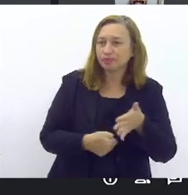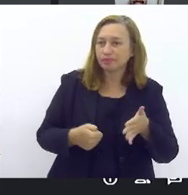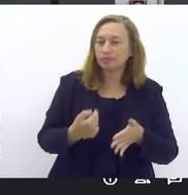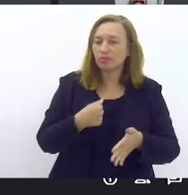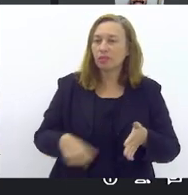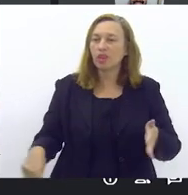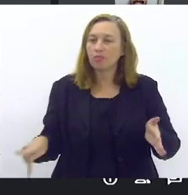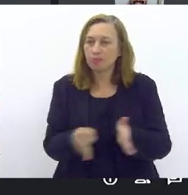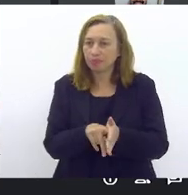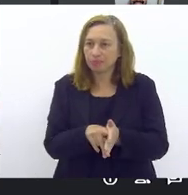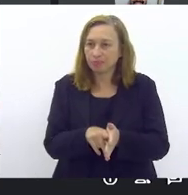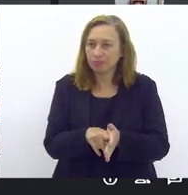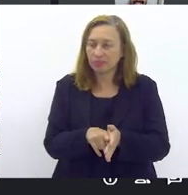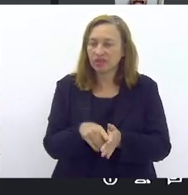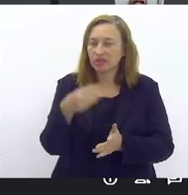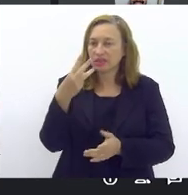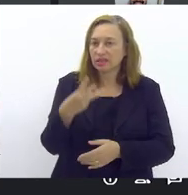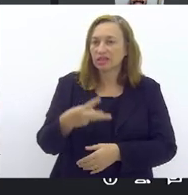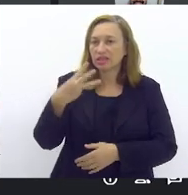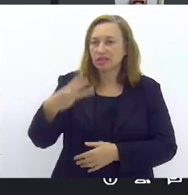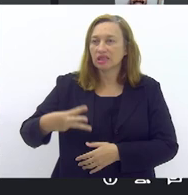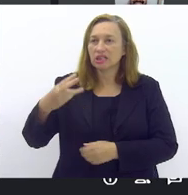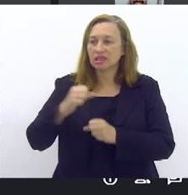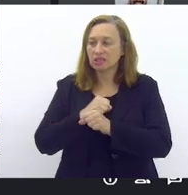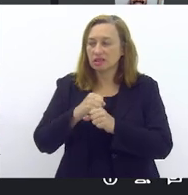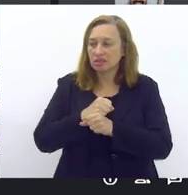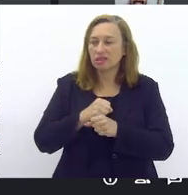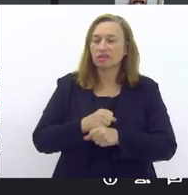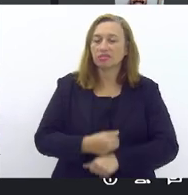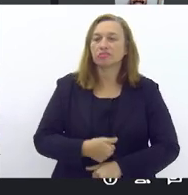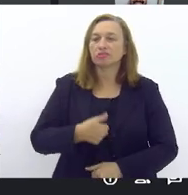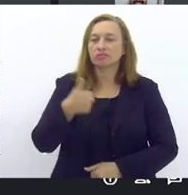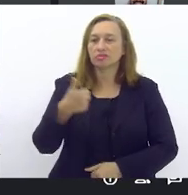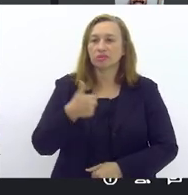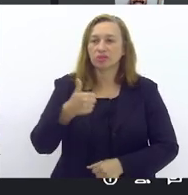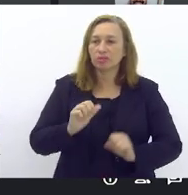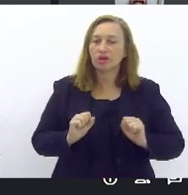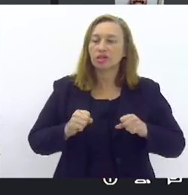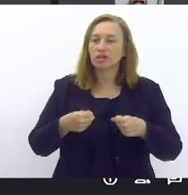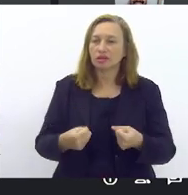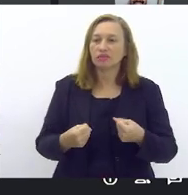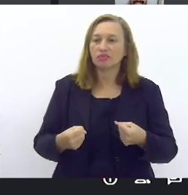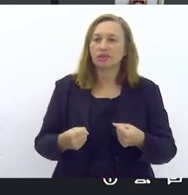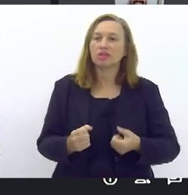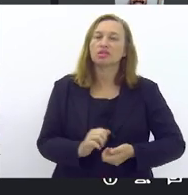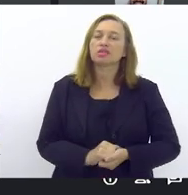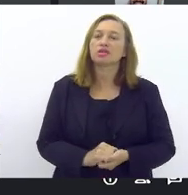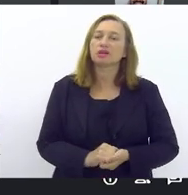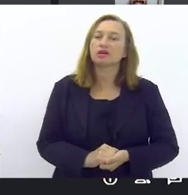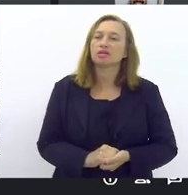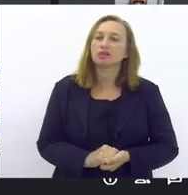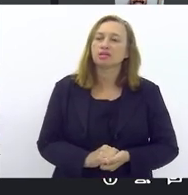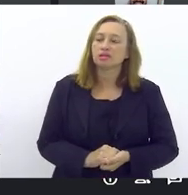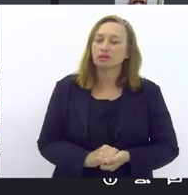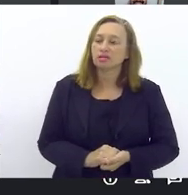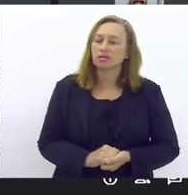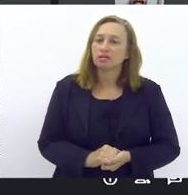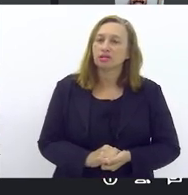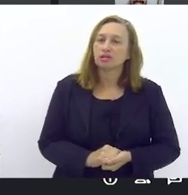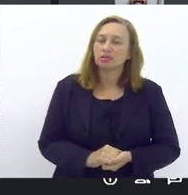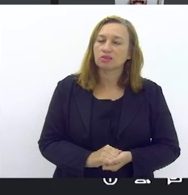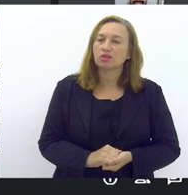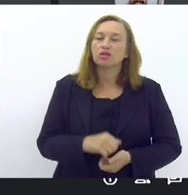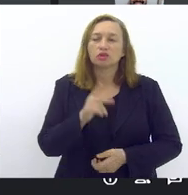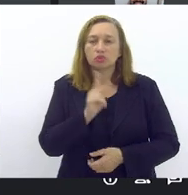faço parte há 33 anos, minha primeira defesa do enquadramento das profissionais